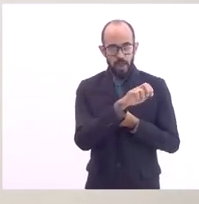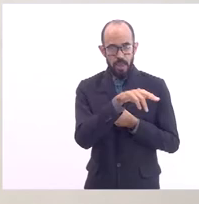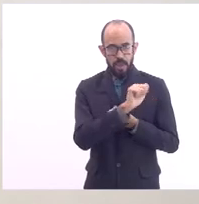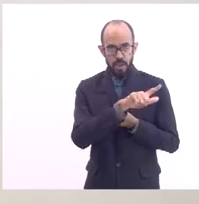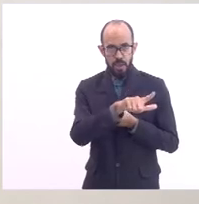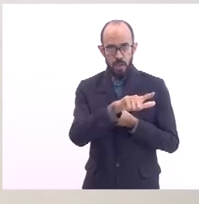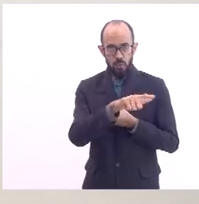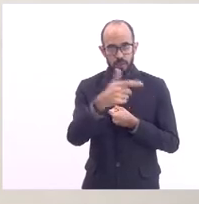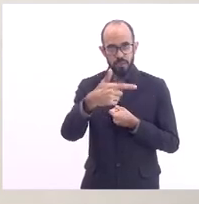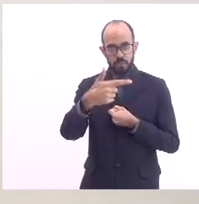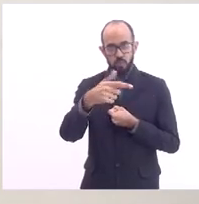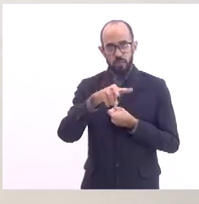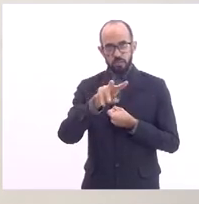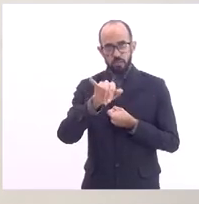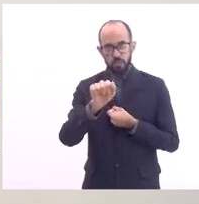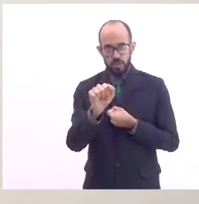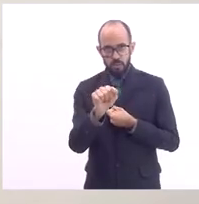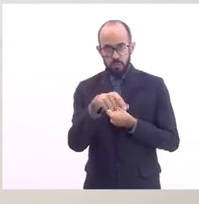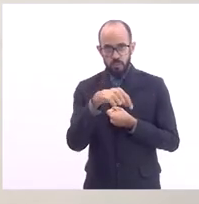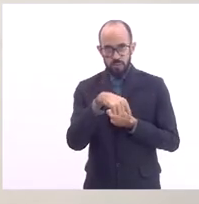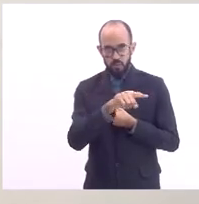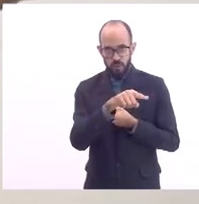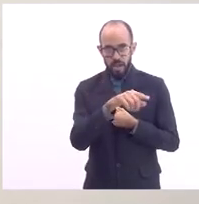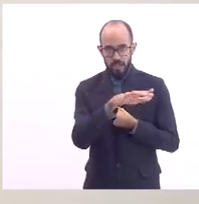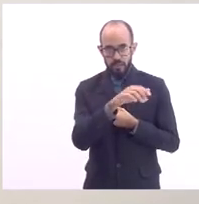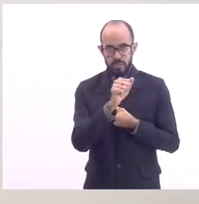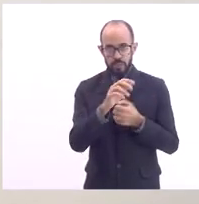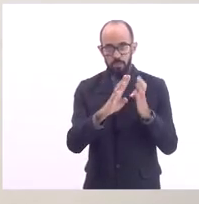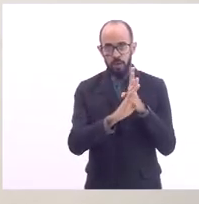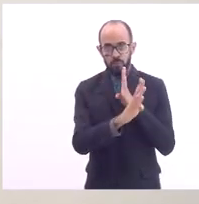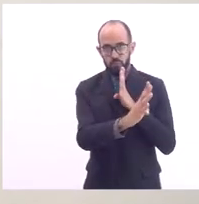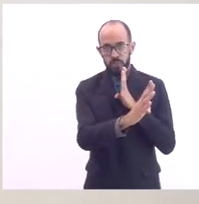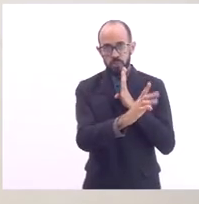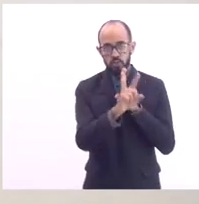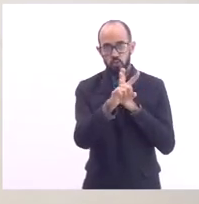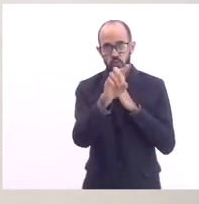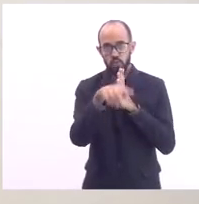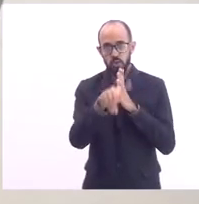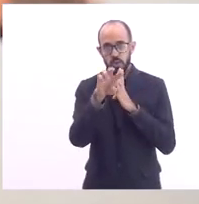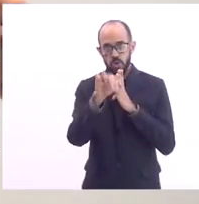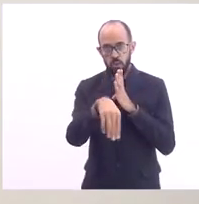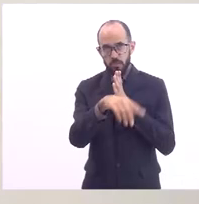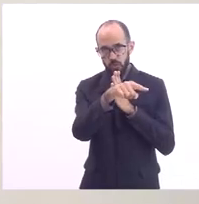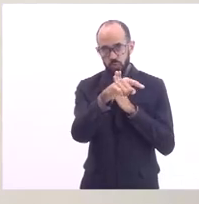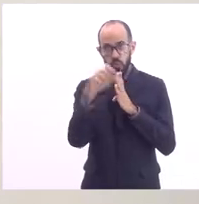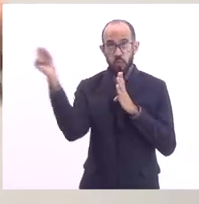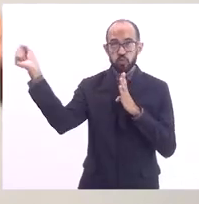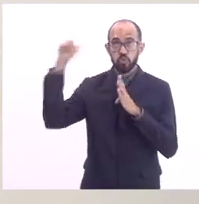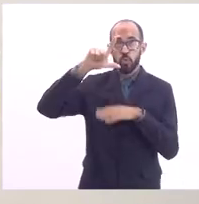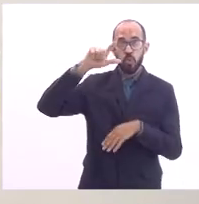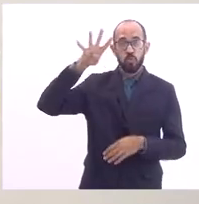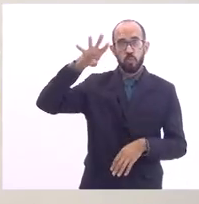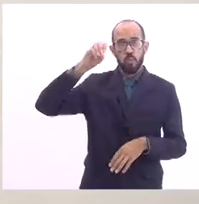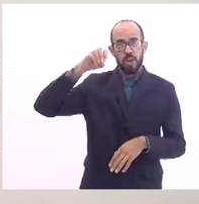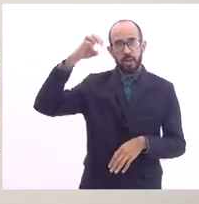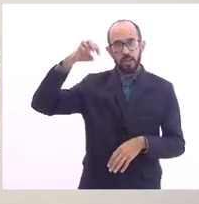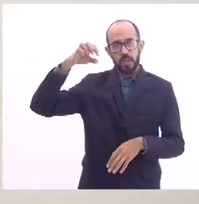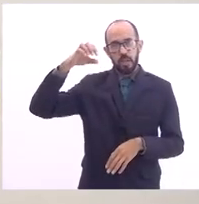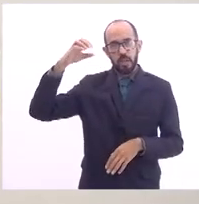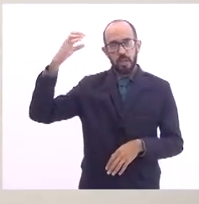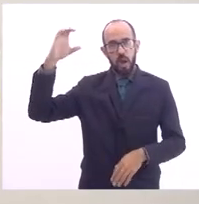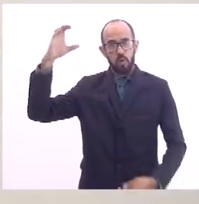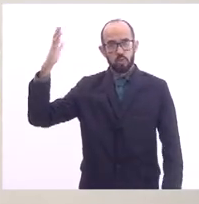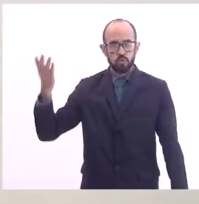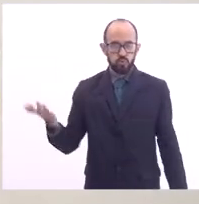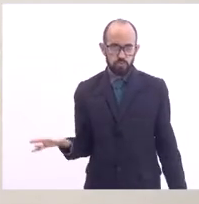via. E quando você chega na Enel, você dá de cara com aquela fila de 1 quilômetro, num sol de 40 graus, idoso sendo massacrado na fila,